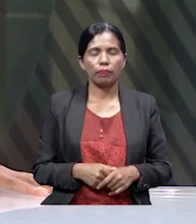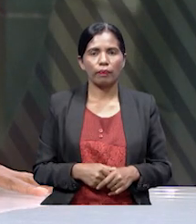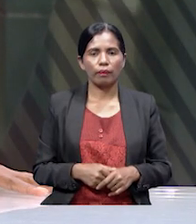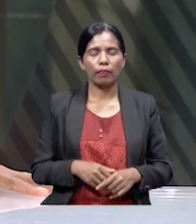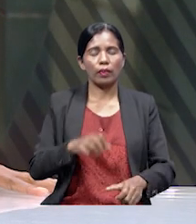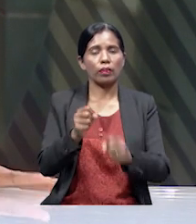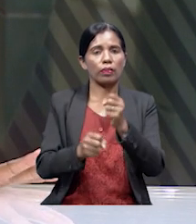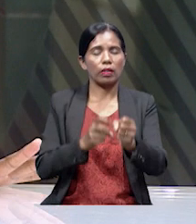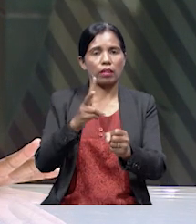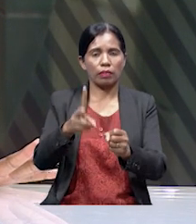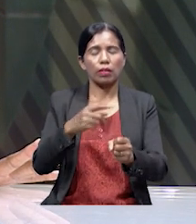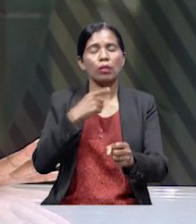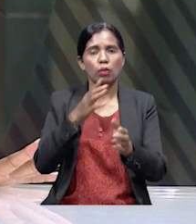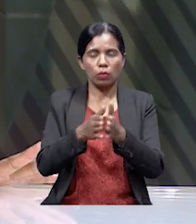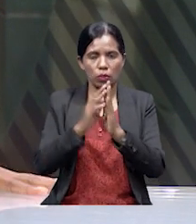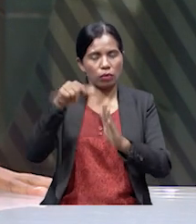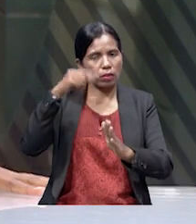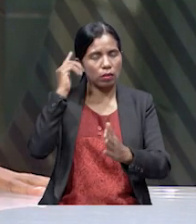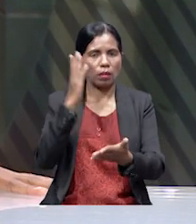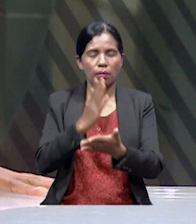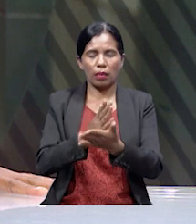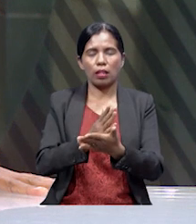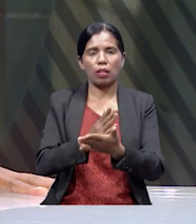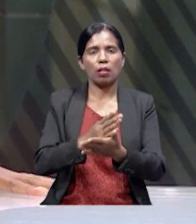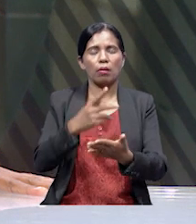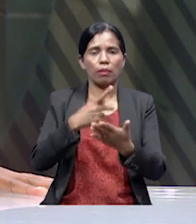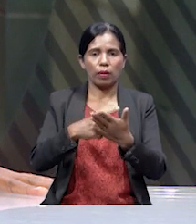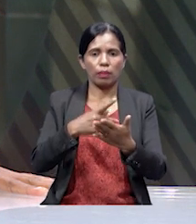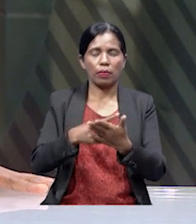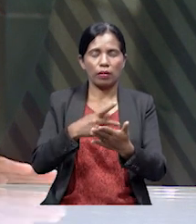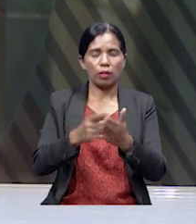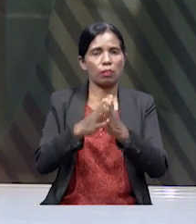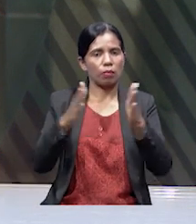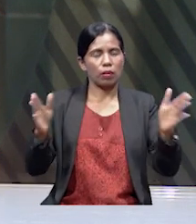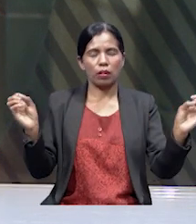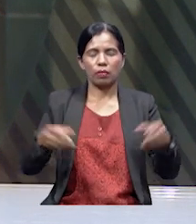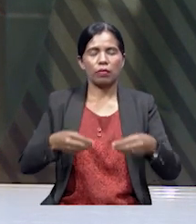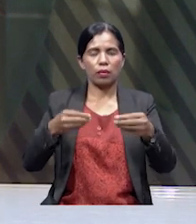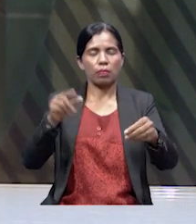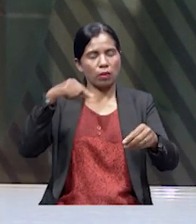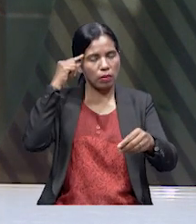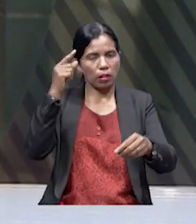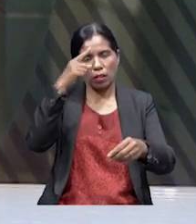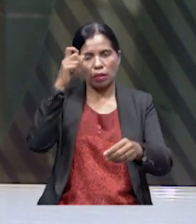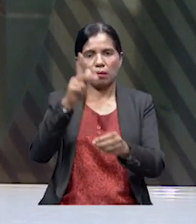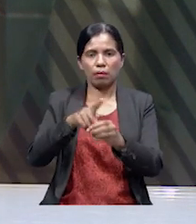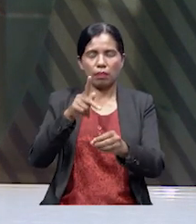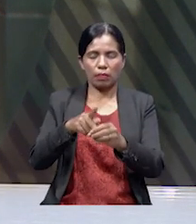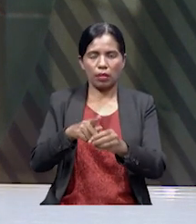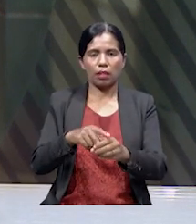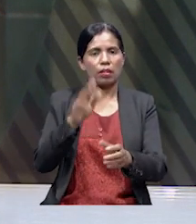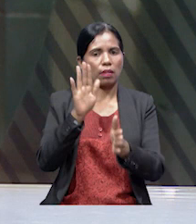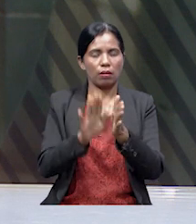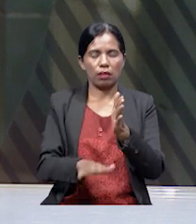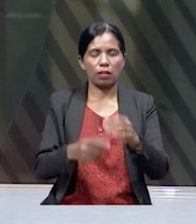Sociedade Civil, os governo ato cancela projeto BOT Nebela e a certeza para retorno, tamba poço mina baiundang se desmantela e